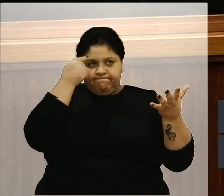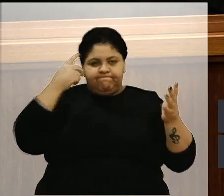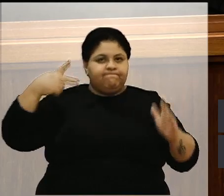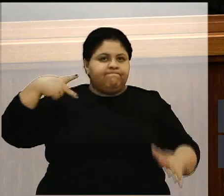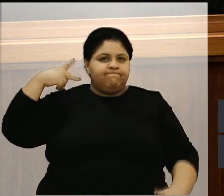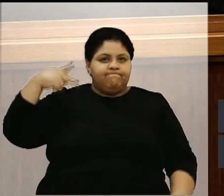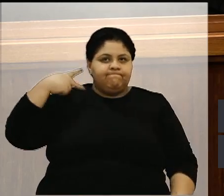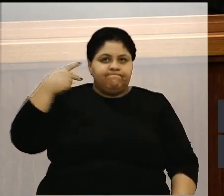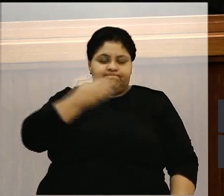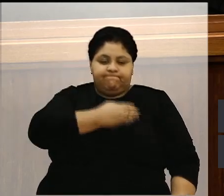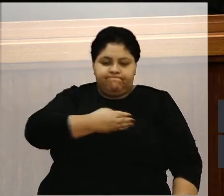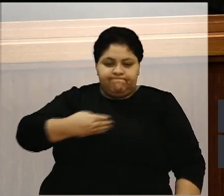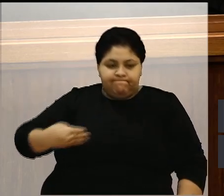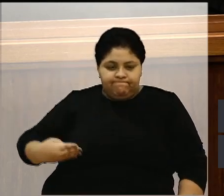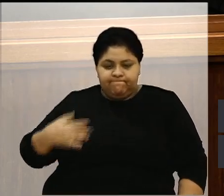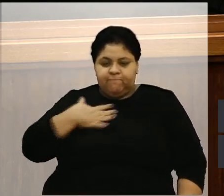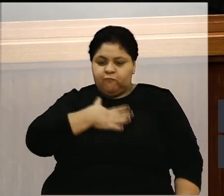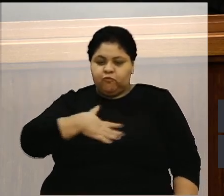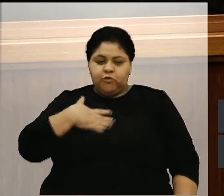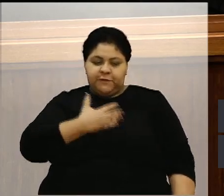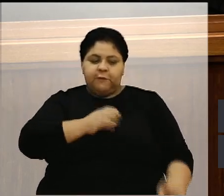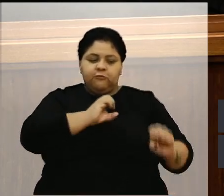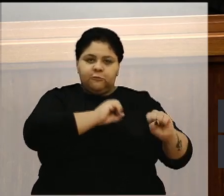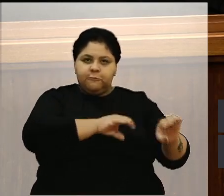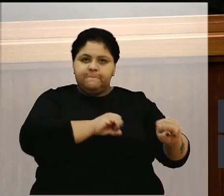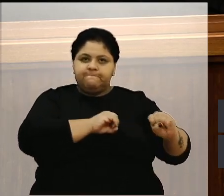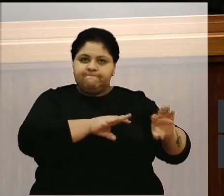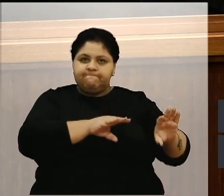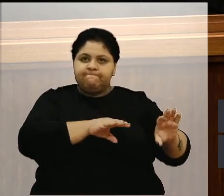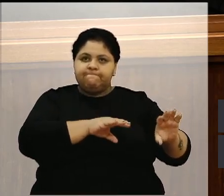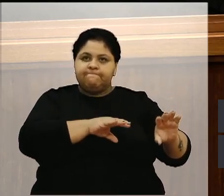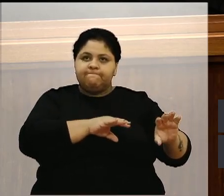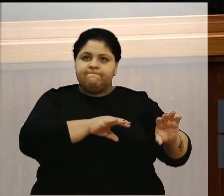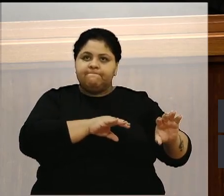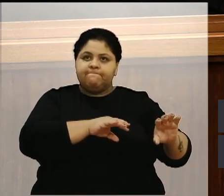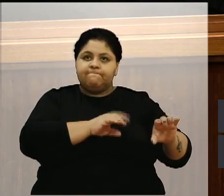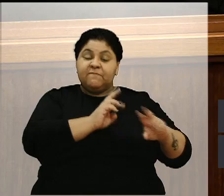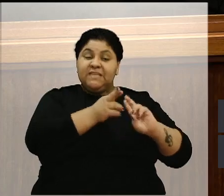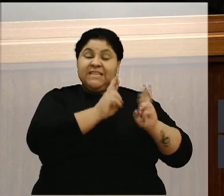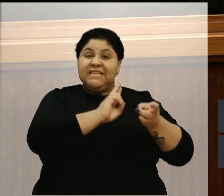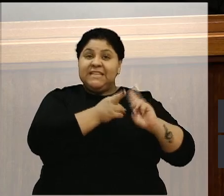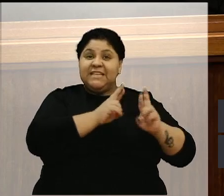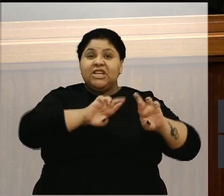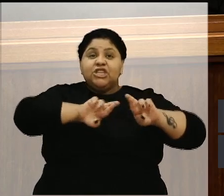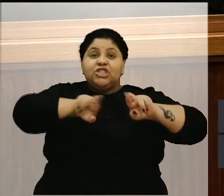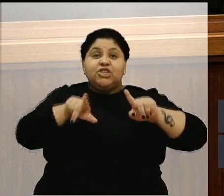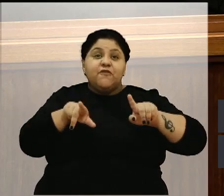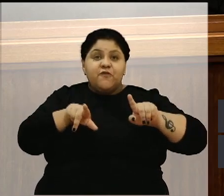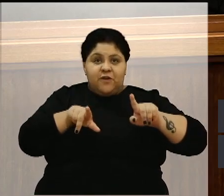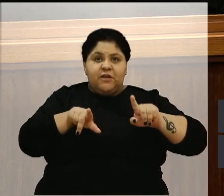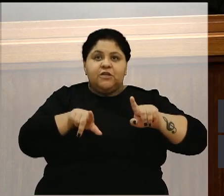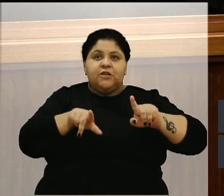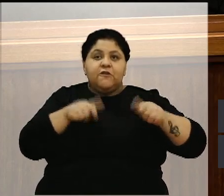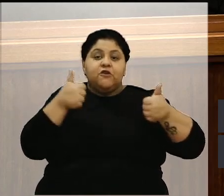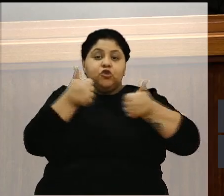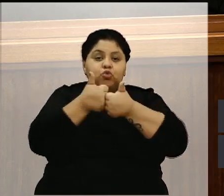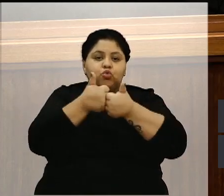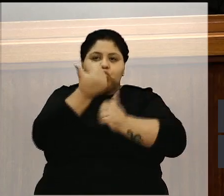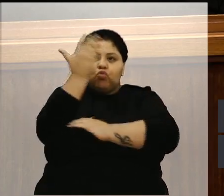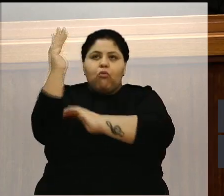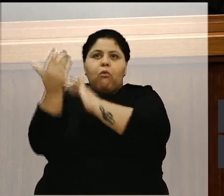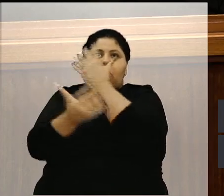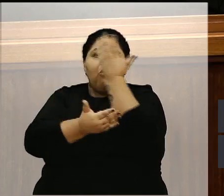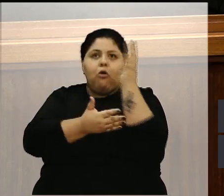políticas públicas, pensar as formas de educação, para que a gente se relacione de uma maneira diferente com o meio ambiente, pois